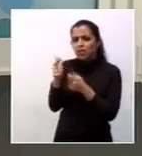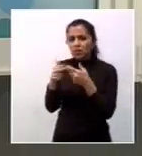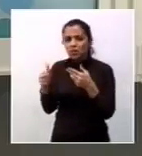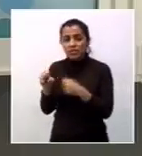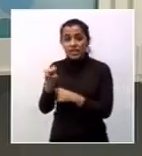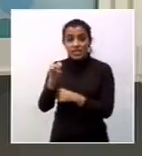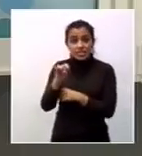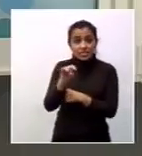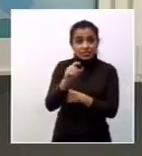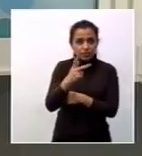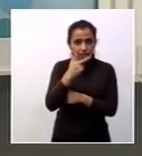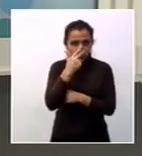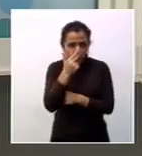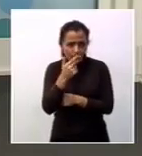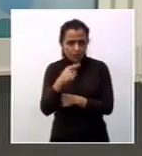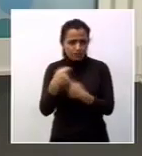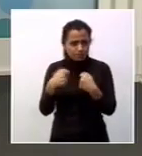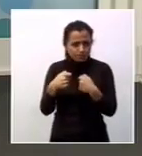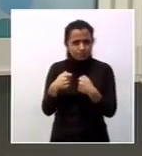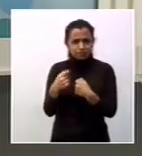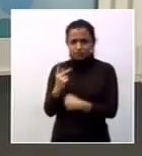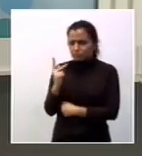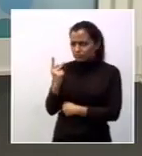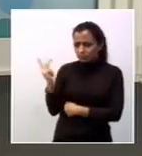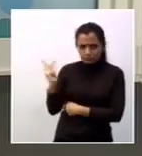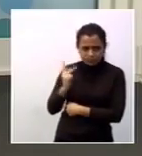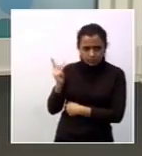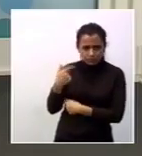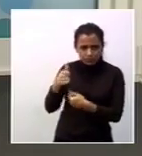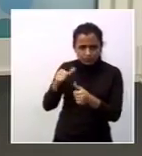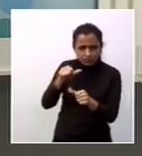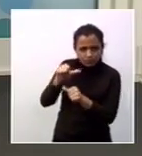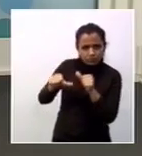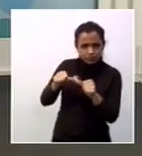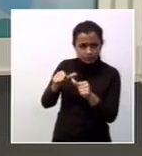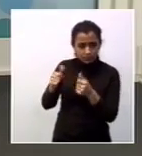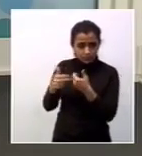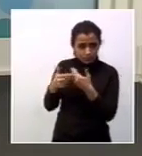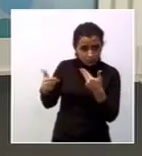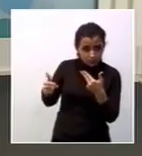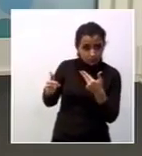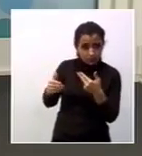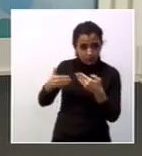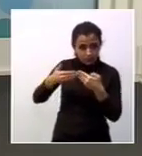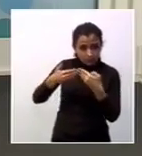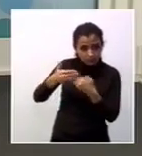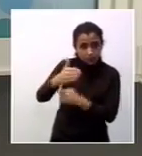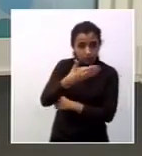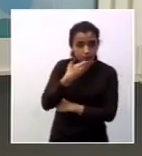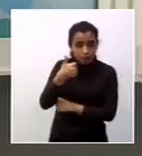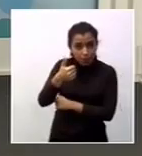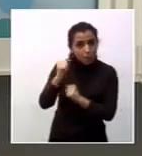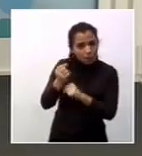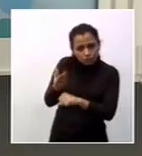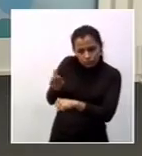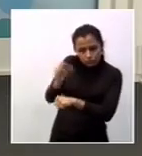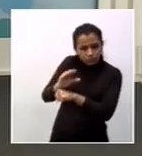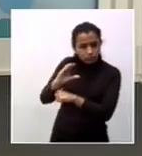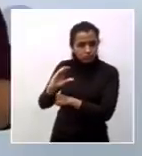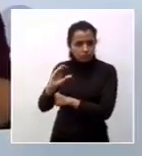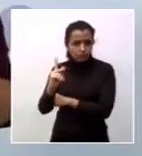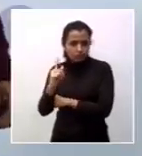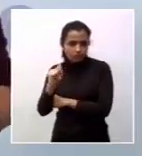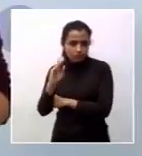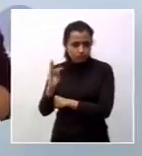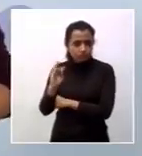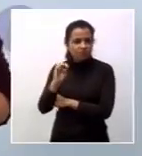precisa corrigir alguma coisa ou melhorar a nossa aula para que fique melhor para vocês daqui para frente, escreve aí no chat se alguma coisa